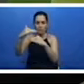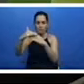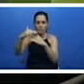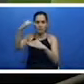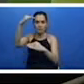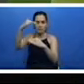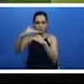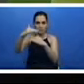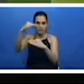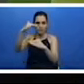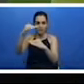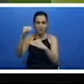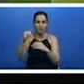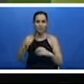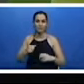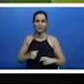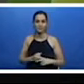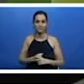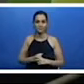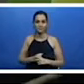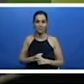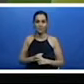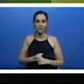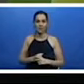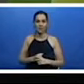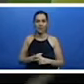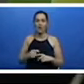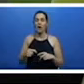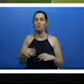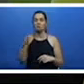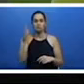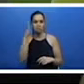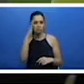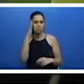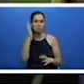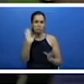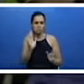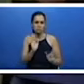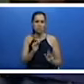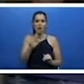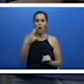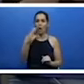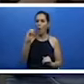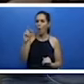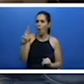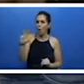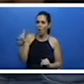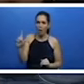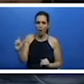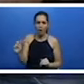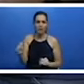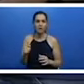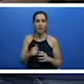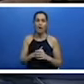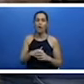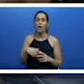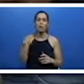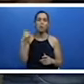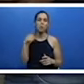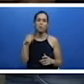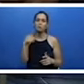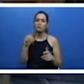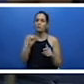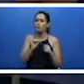ok? Tá, ok, uma corda. Deixa eu ver para cá. Eu consigo colocar uma corda aqui,